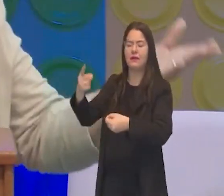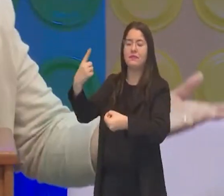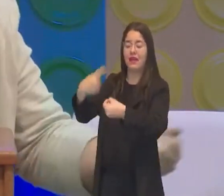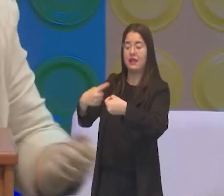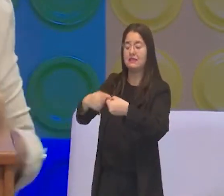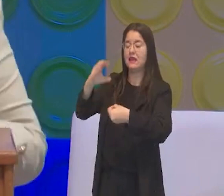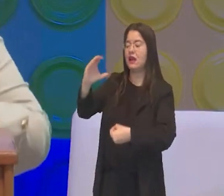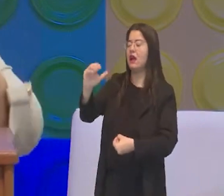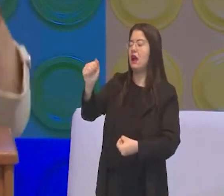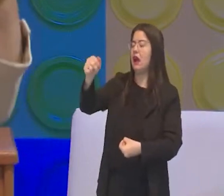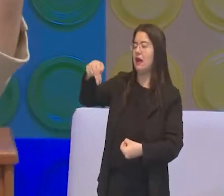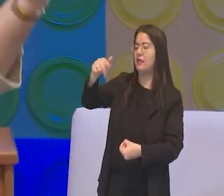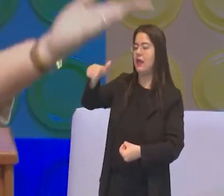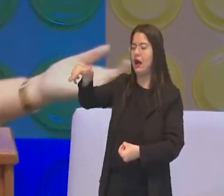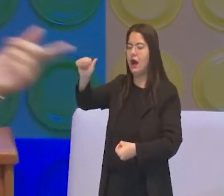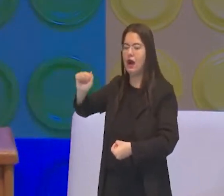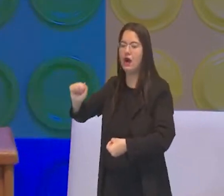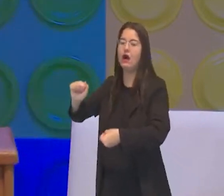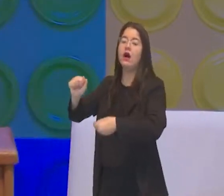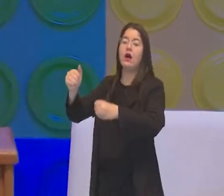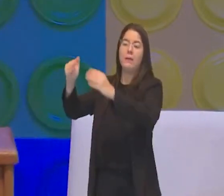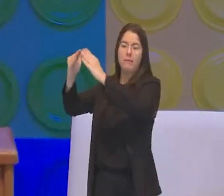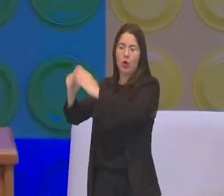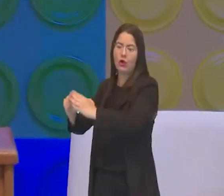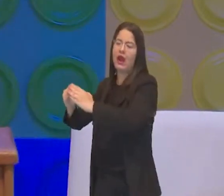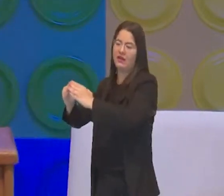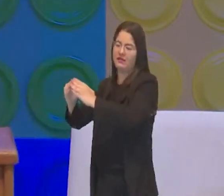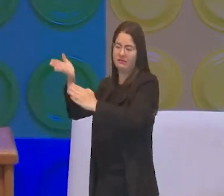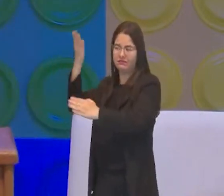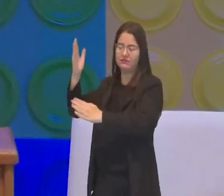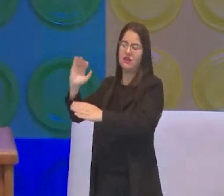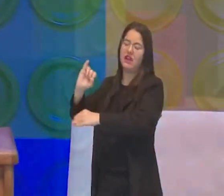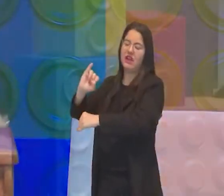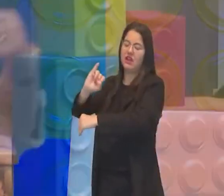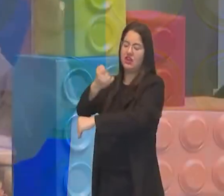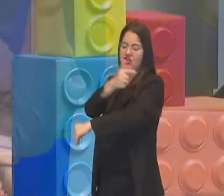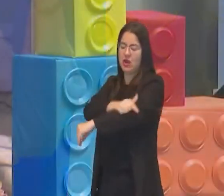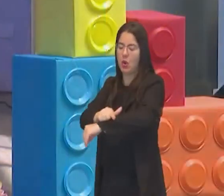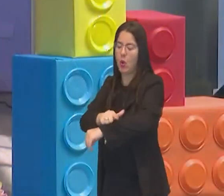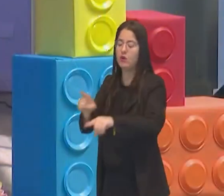morava Jacó, seus 10 filhos, porque um estava aqui, né, que era José.